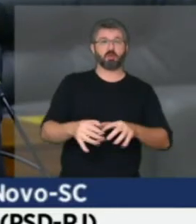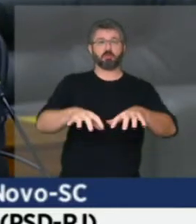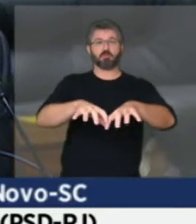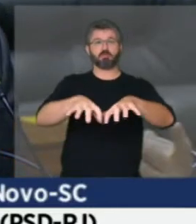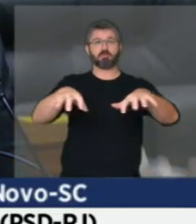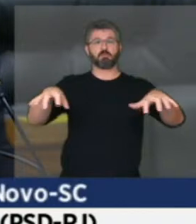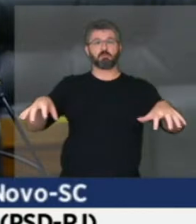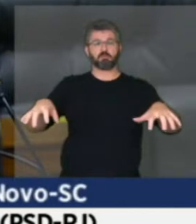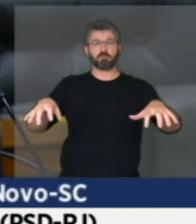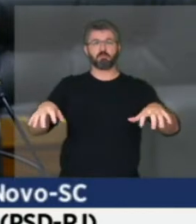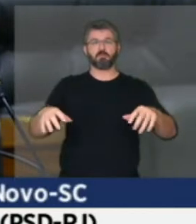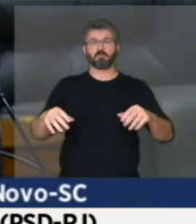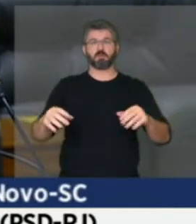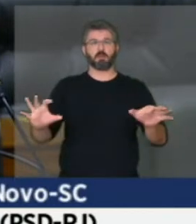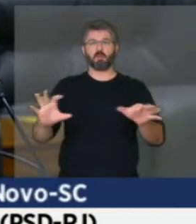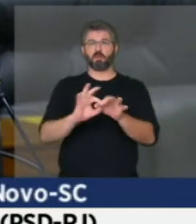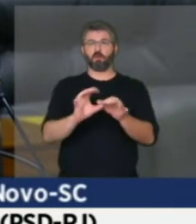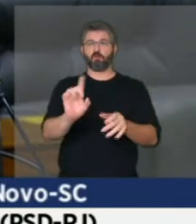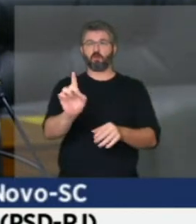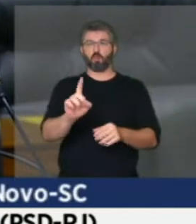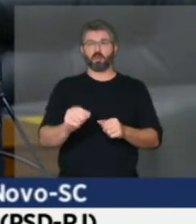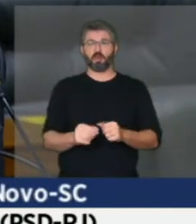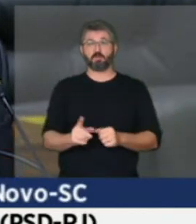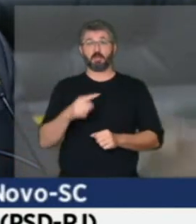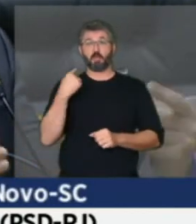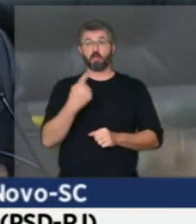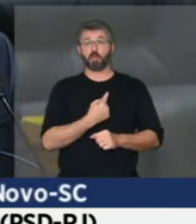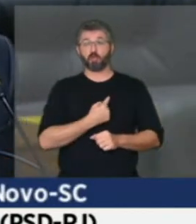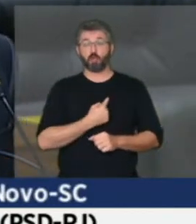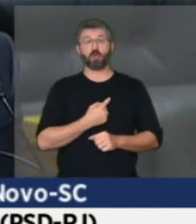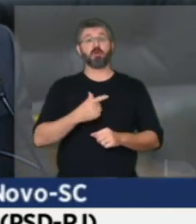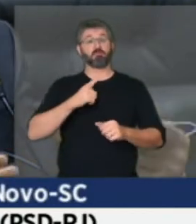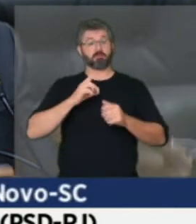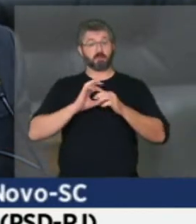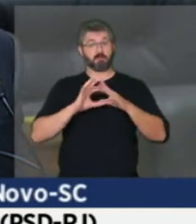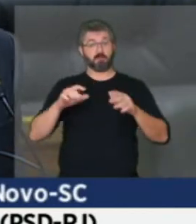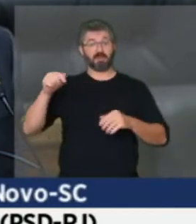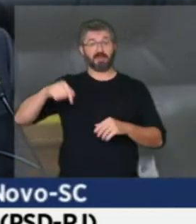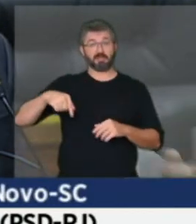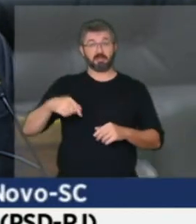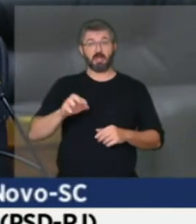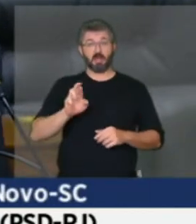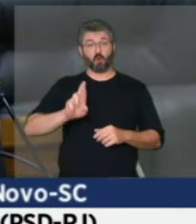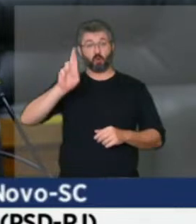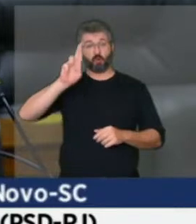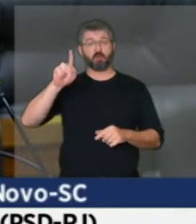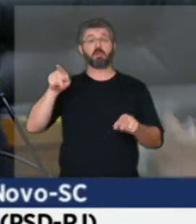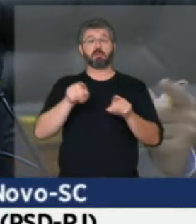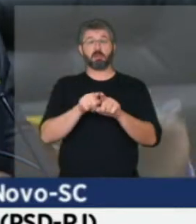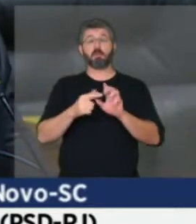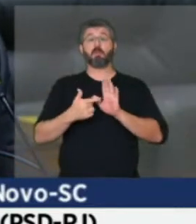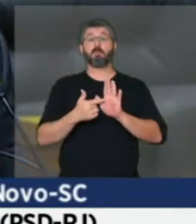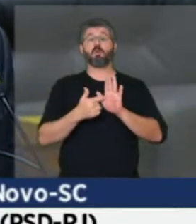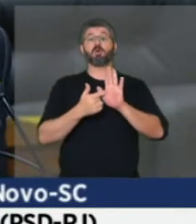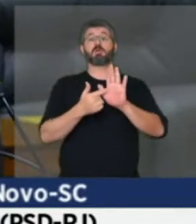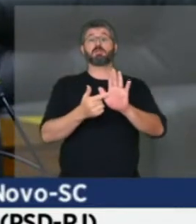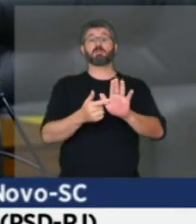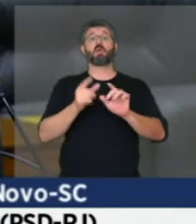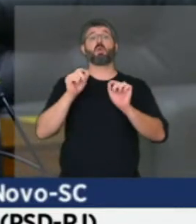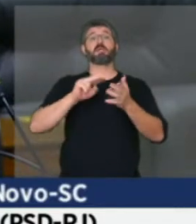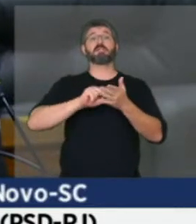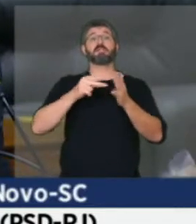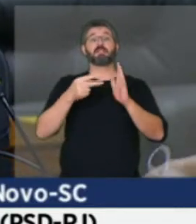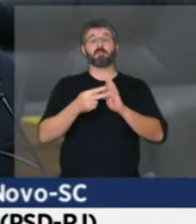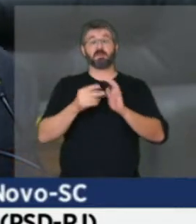independentes e não vinculativas. Nós temos autonomia e autoridade para caracterizar o que é decoro